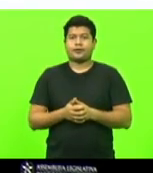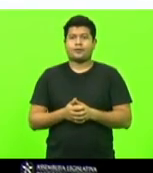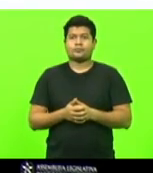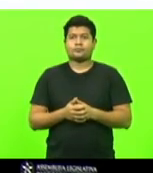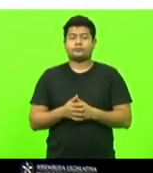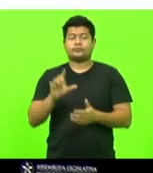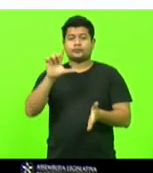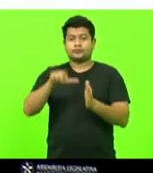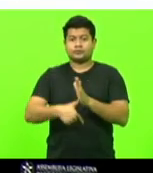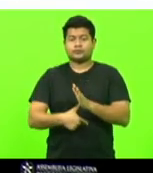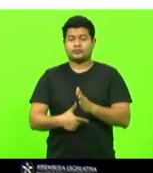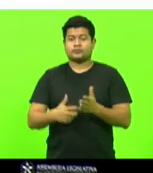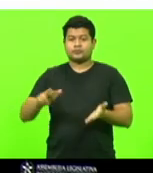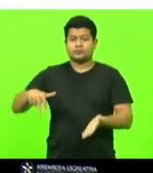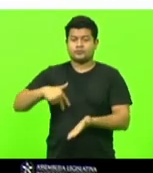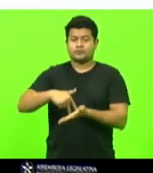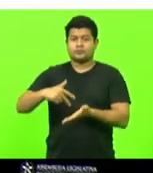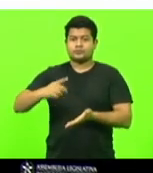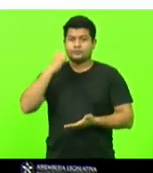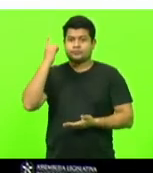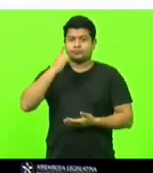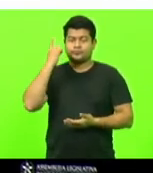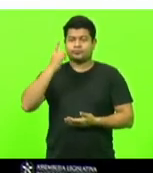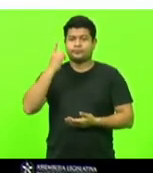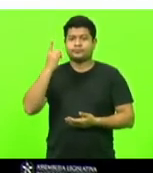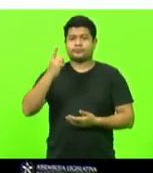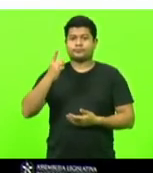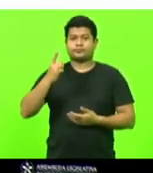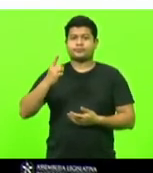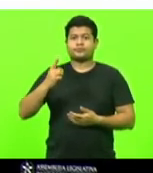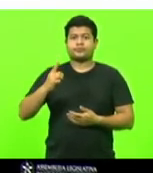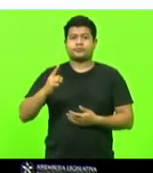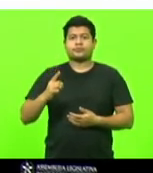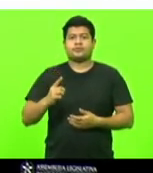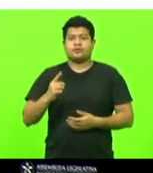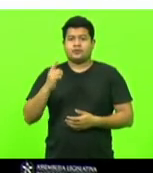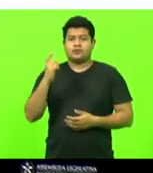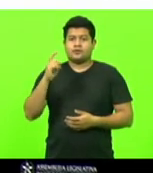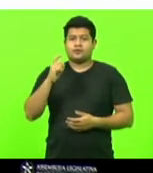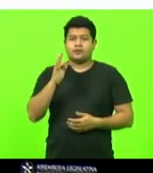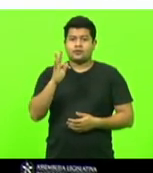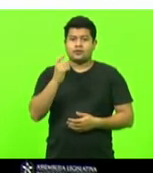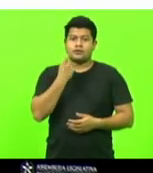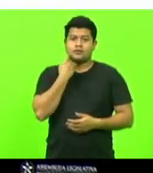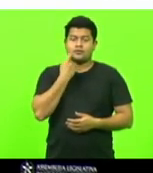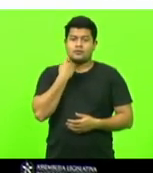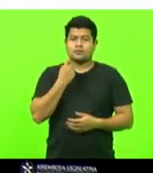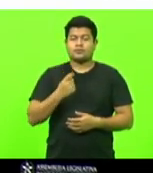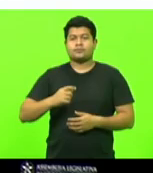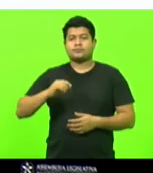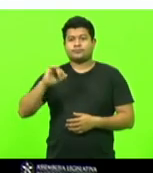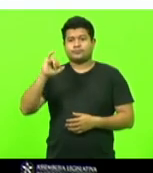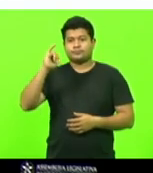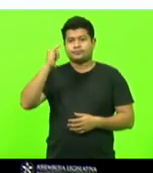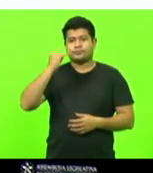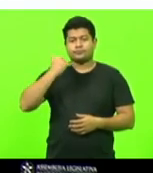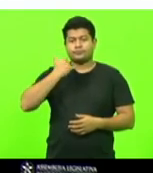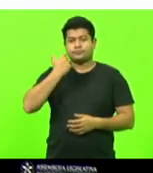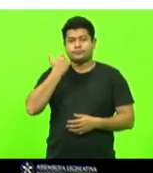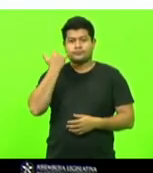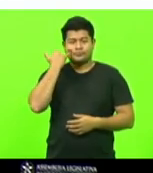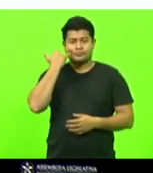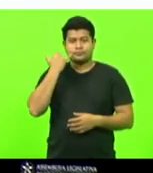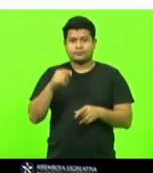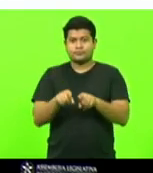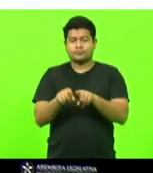logo depois, fizeram uso das palavras os senhores deputados Frigo, deputado Gessé Lopes, Kennedy Nunes e Sargento Lima.